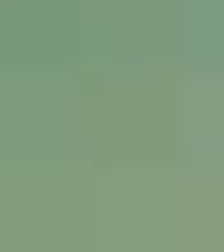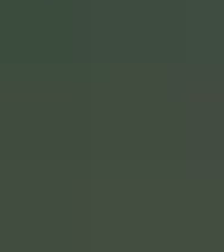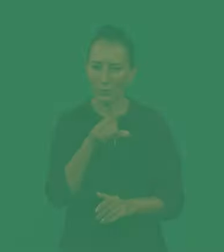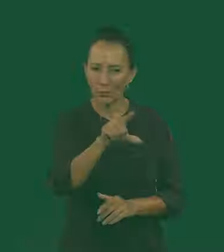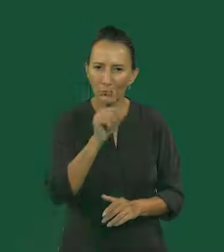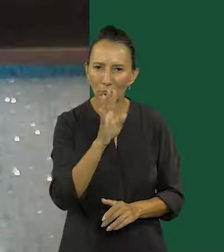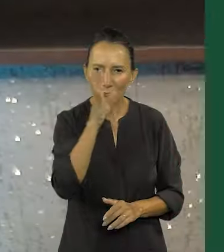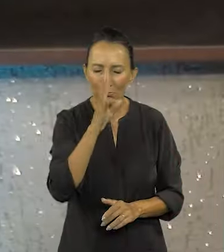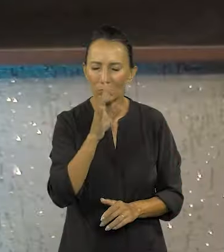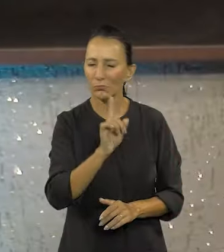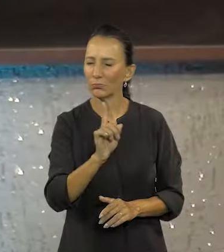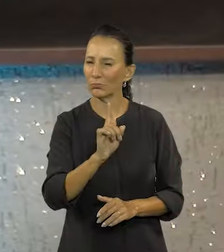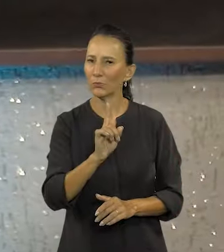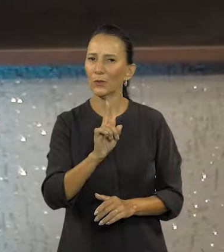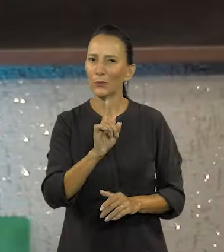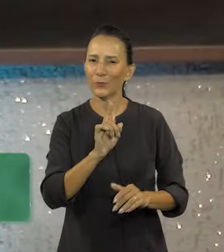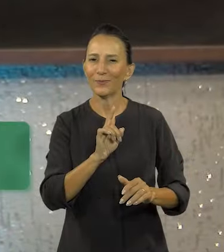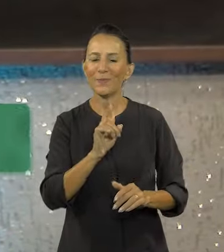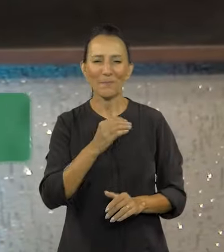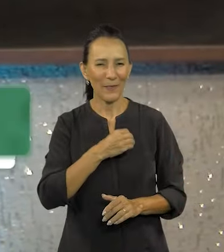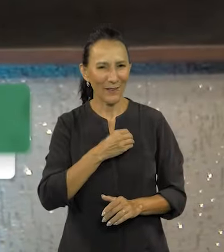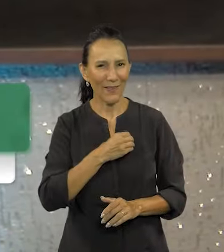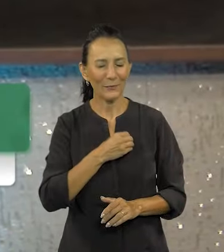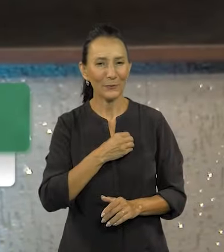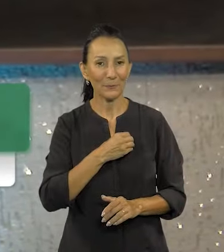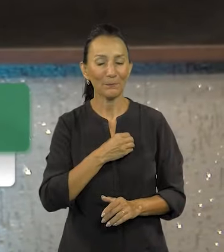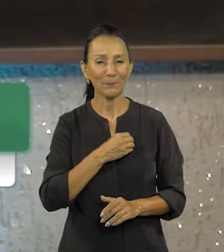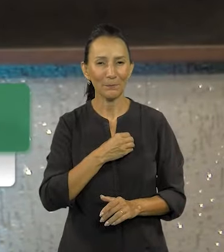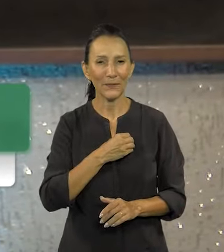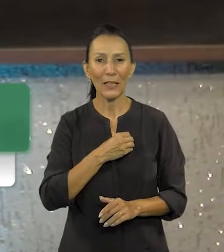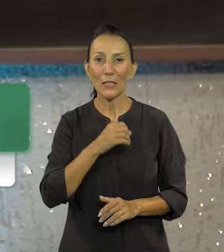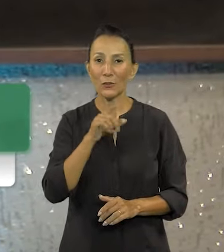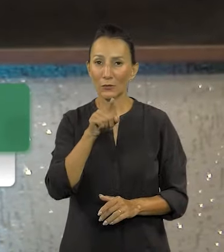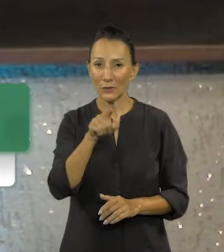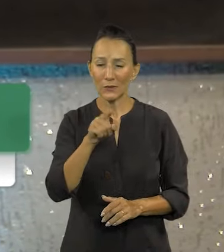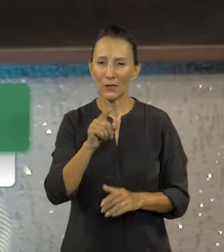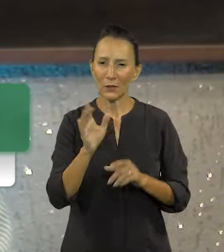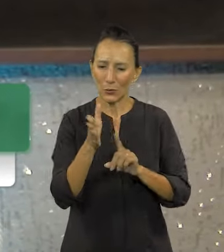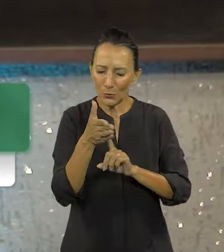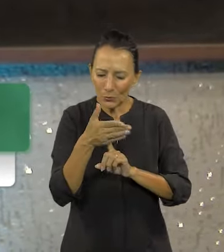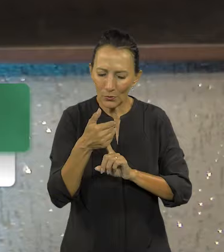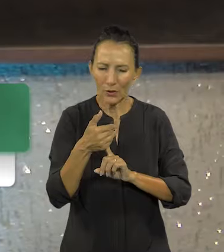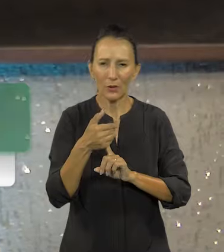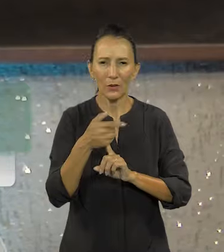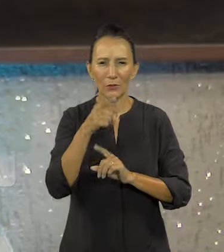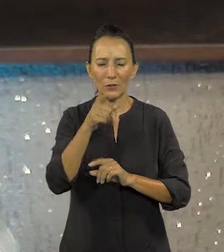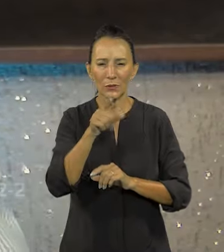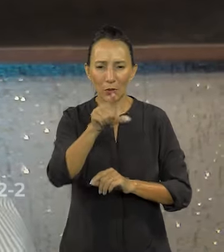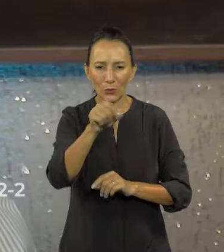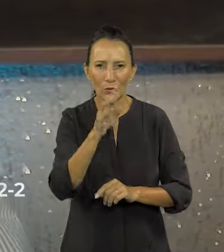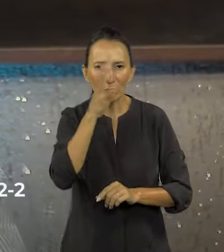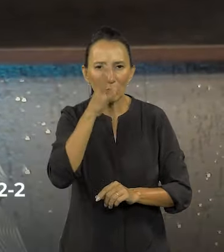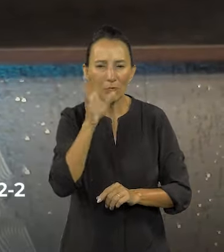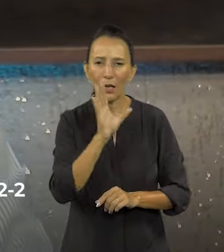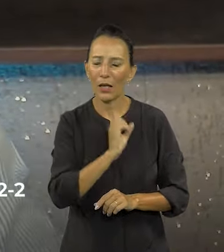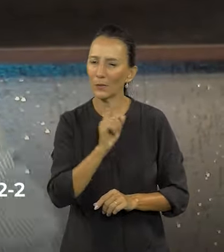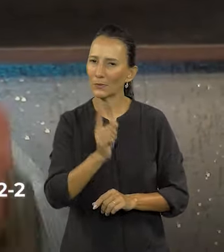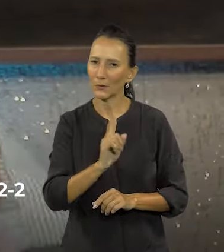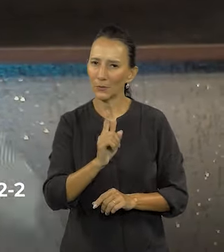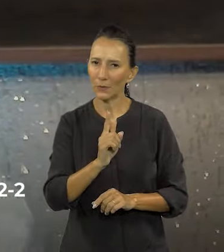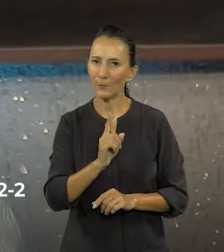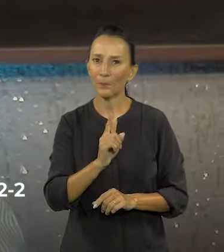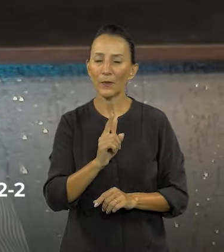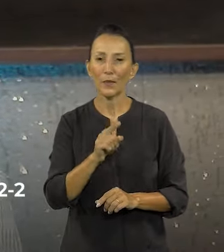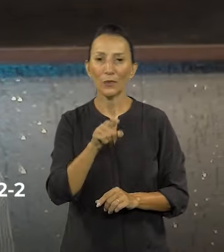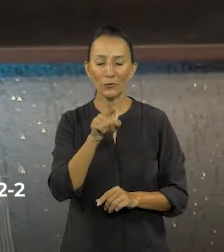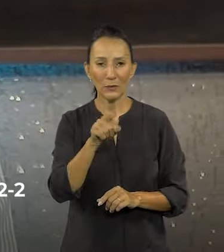2266 que Deus te abençoe que você se guarde que você não seja precipitado nas suas atitudes e